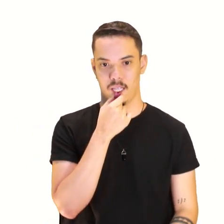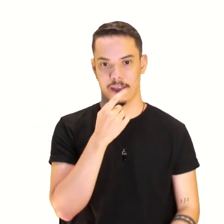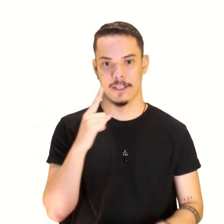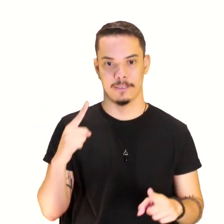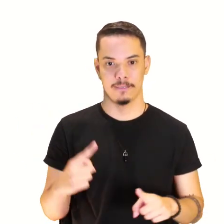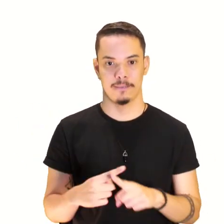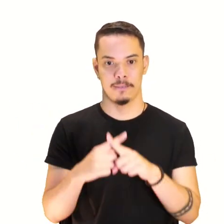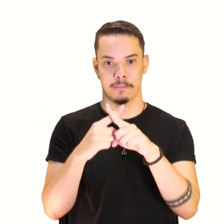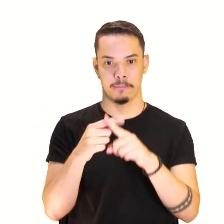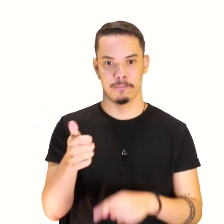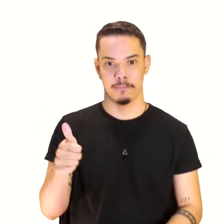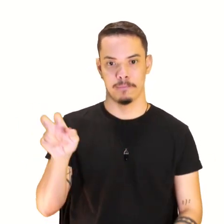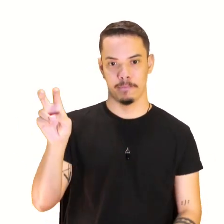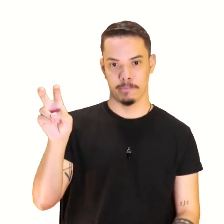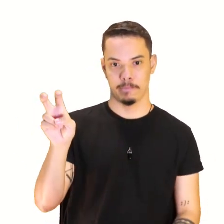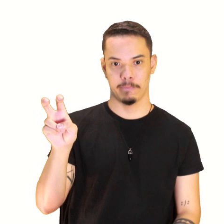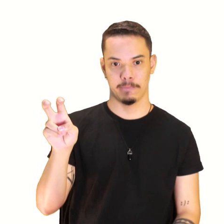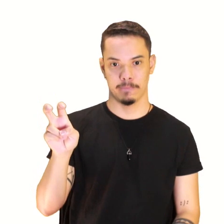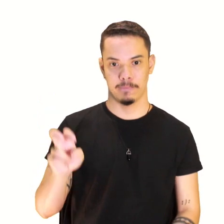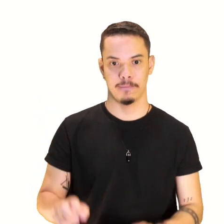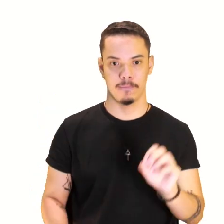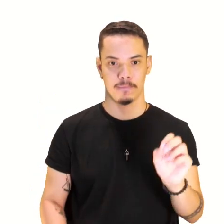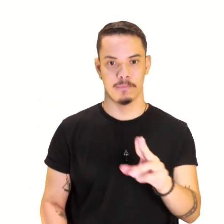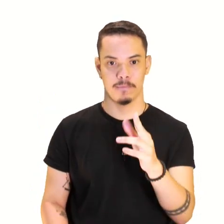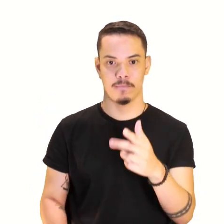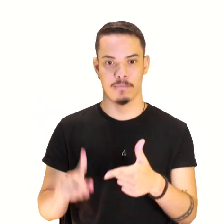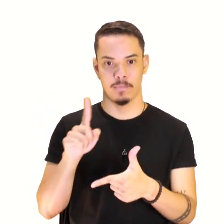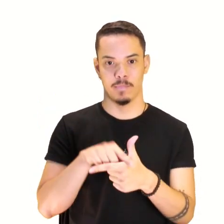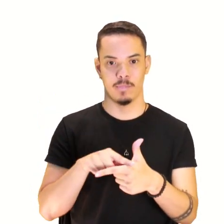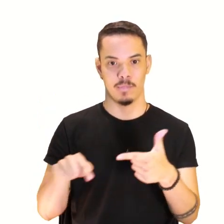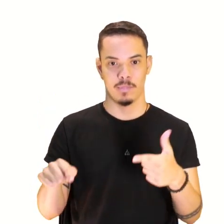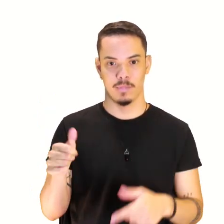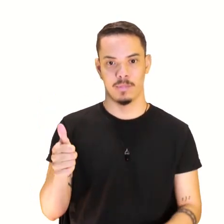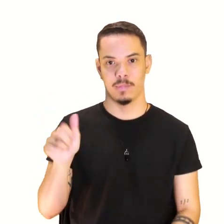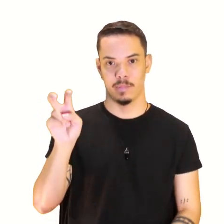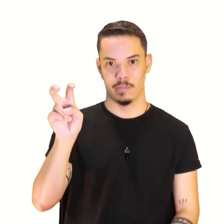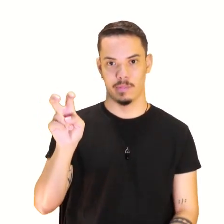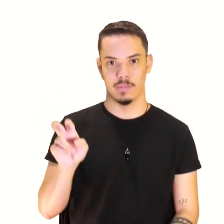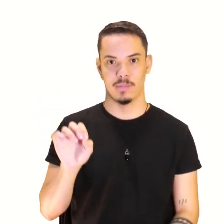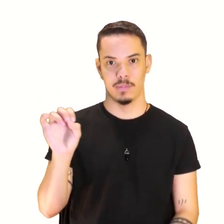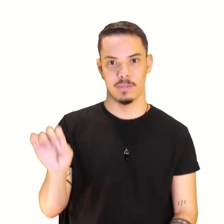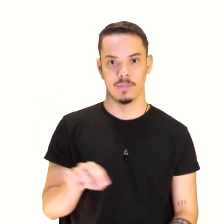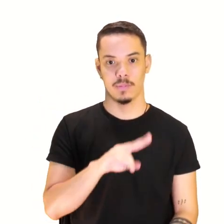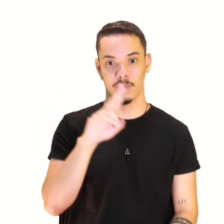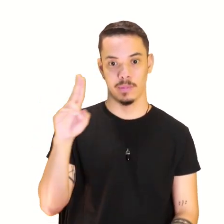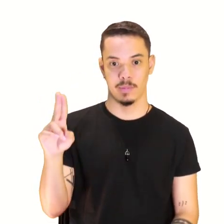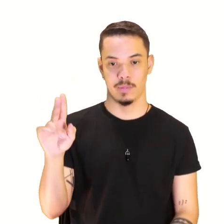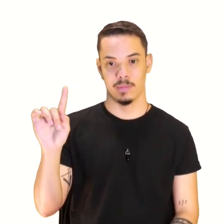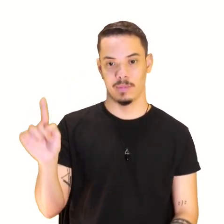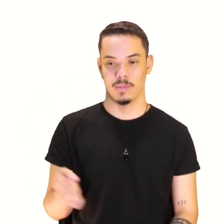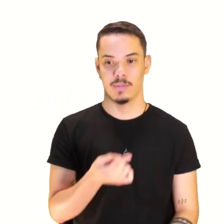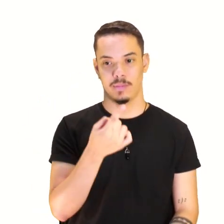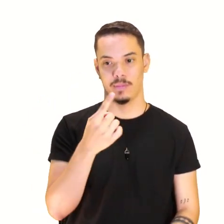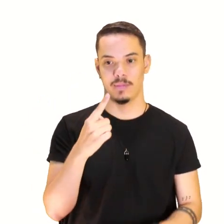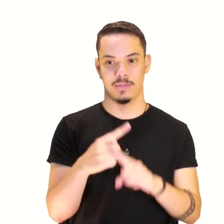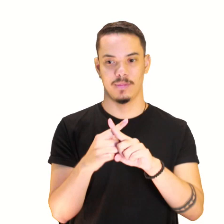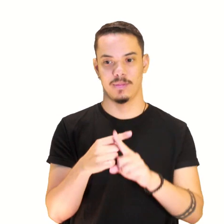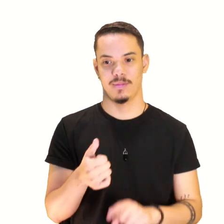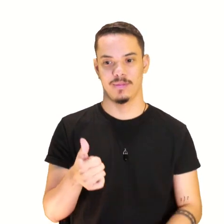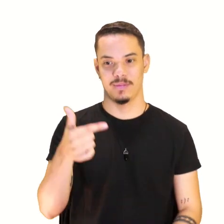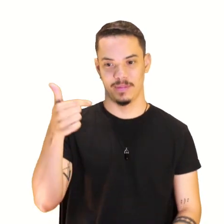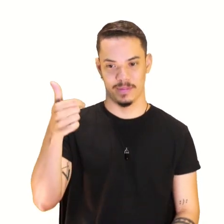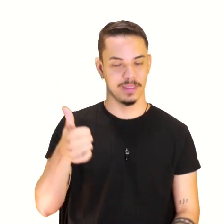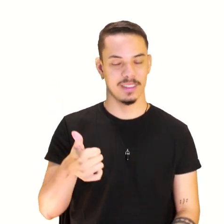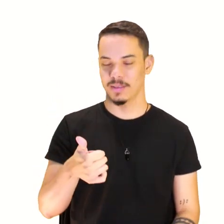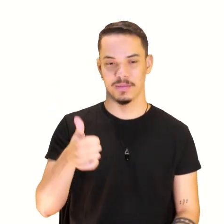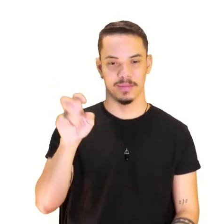15, né? Isso. De lá, vindo do Ou menor para o maior. Ou dividiu aqui. Dividiu né? por 15, é. Dividiu por 15, né? Ou daqui para lá, multiplicou por 15.